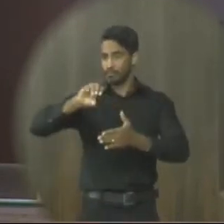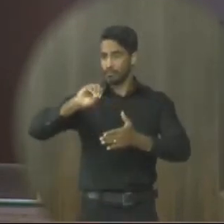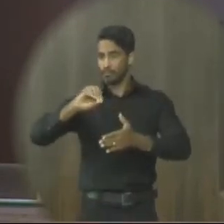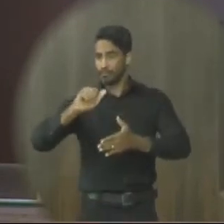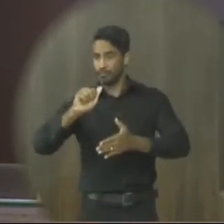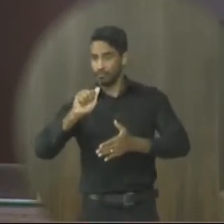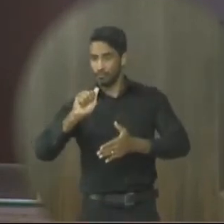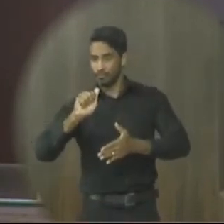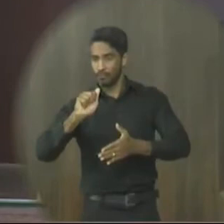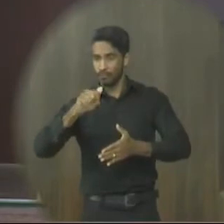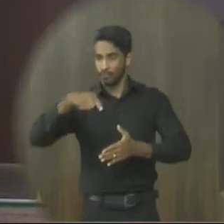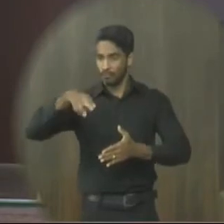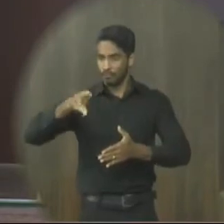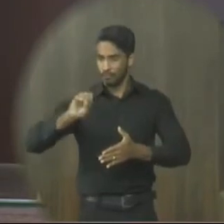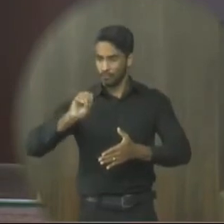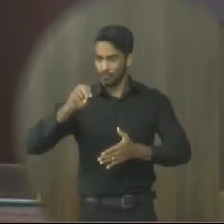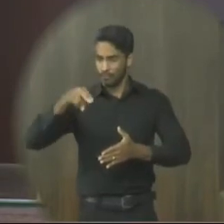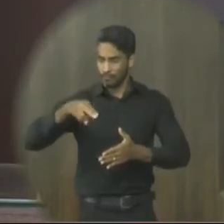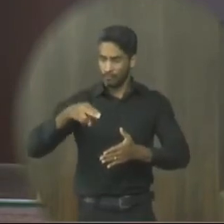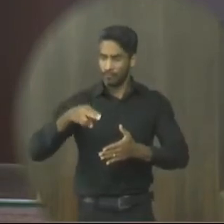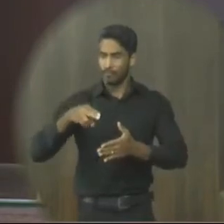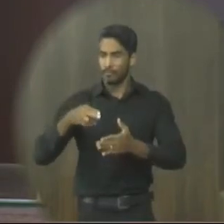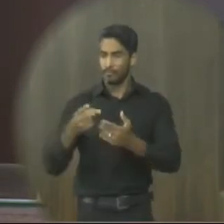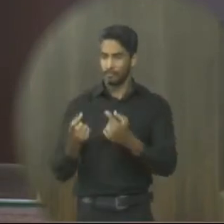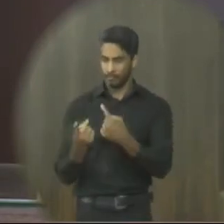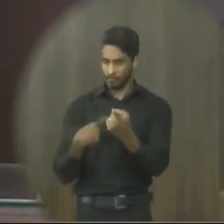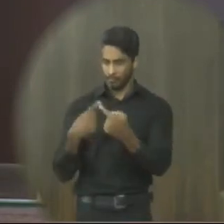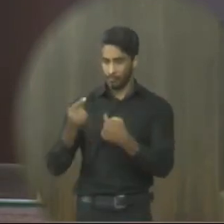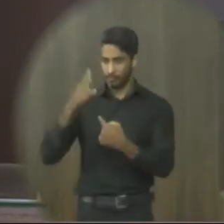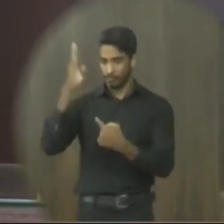Freitas Neto, na Avenida Brasil,